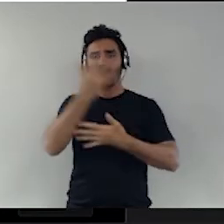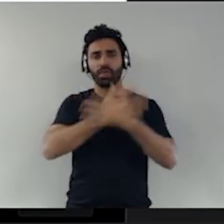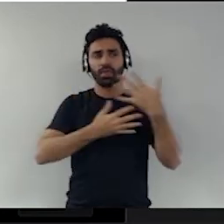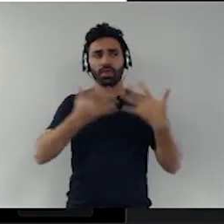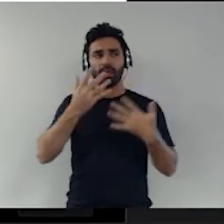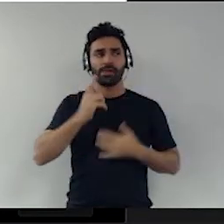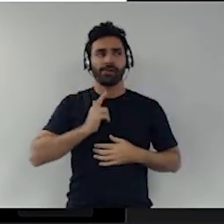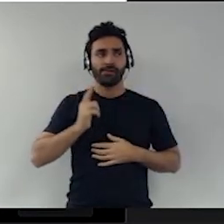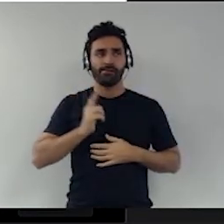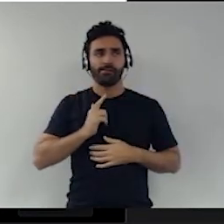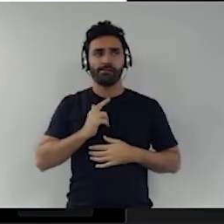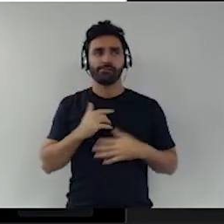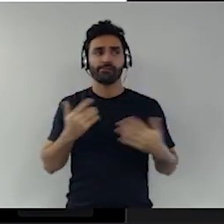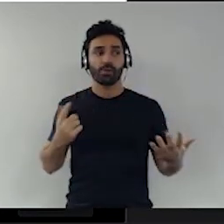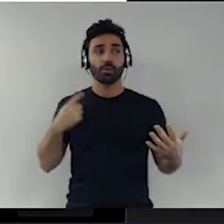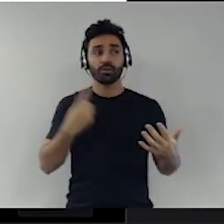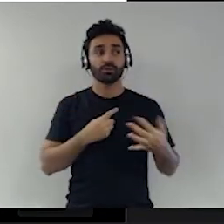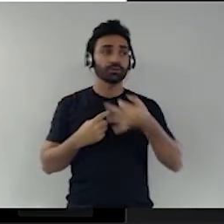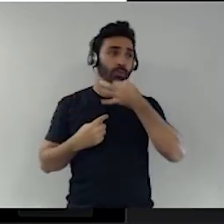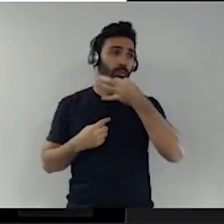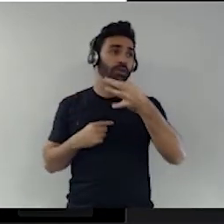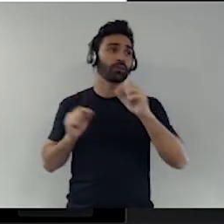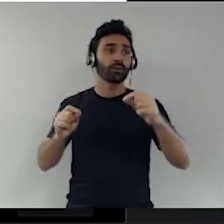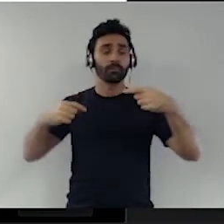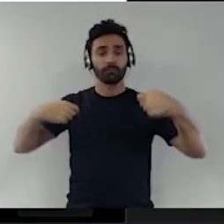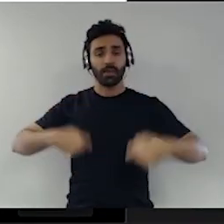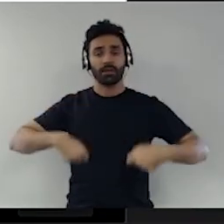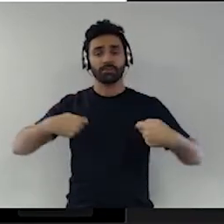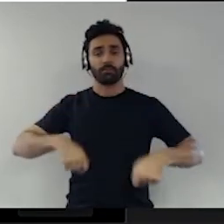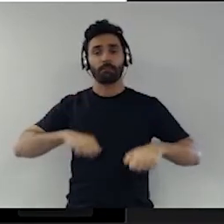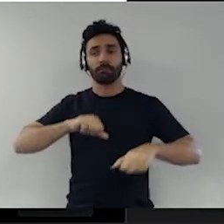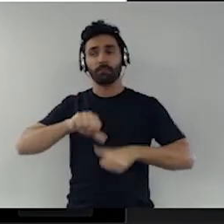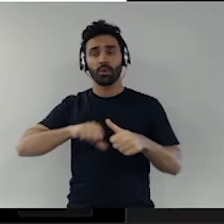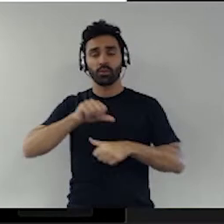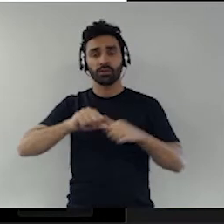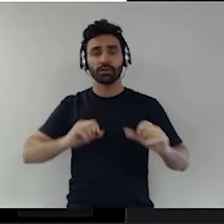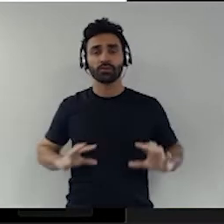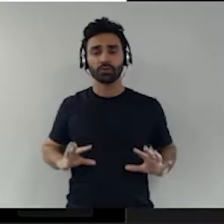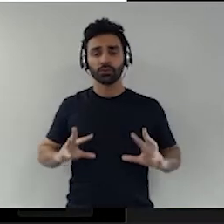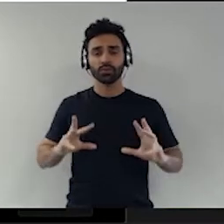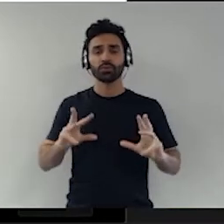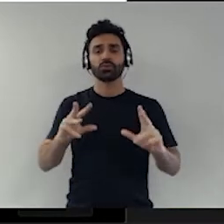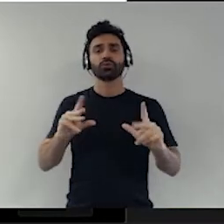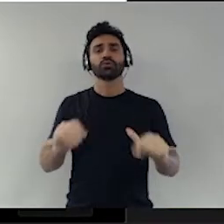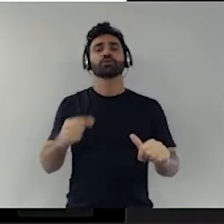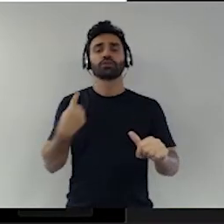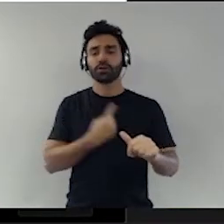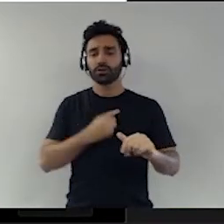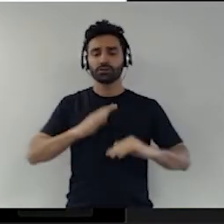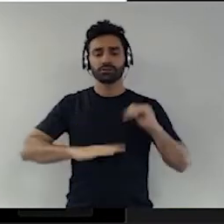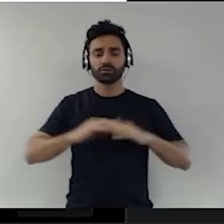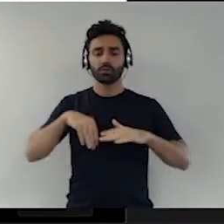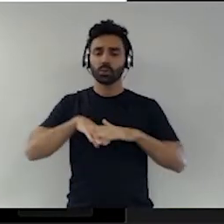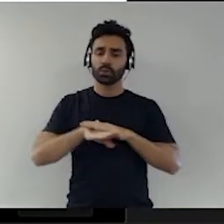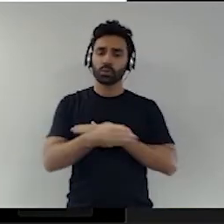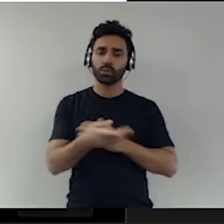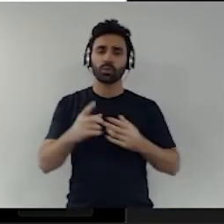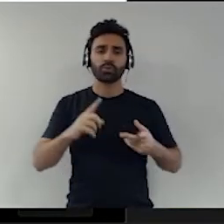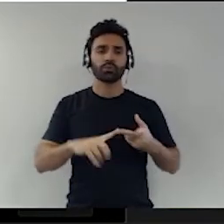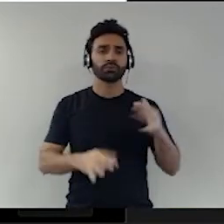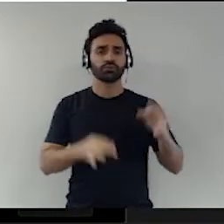que isso nos sugere? Que a gente precisa modificar todas as nossas práticas